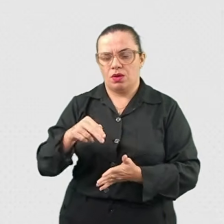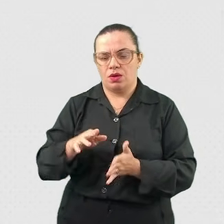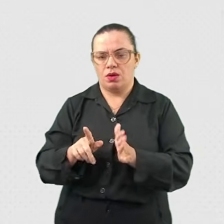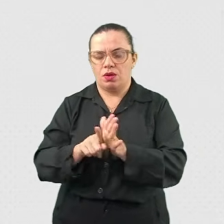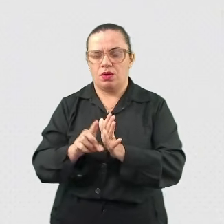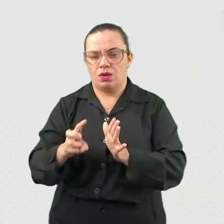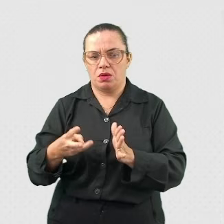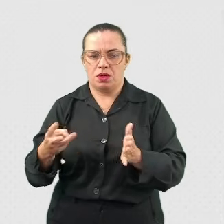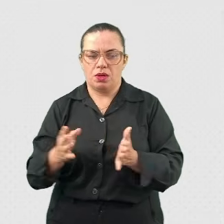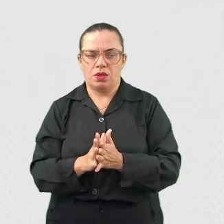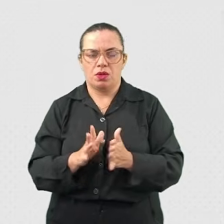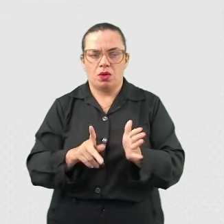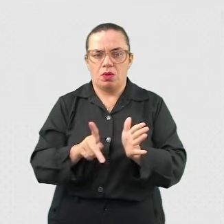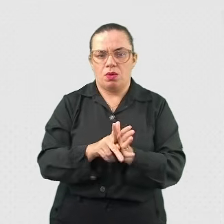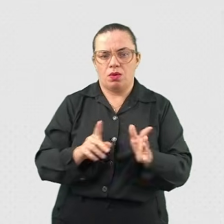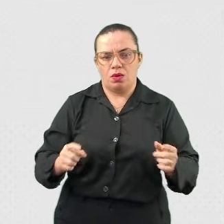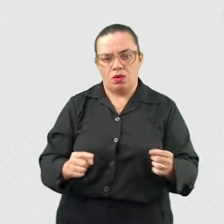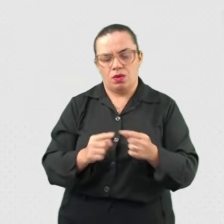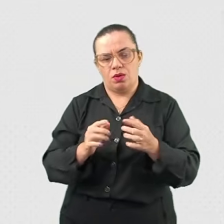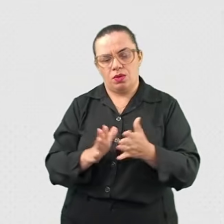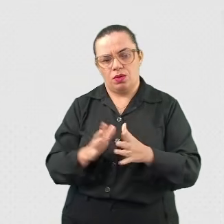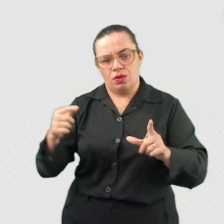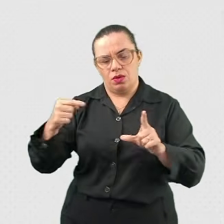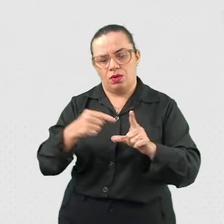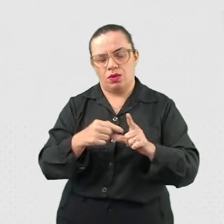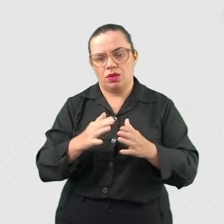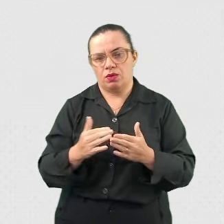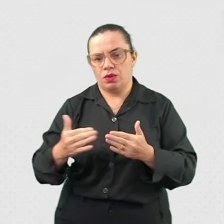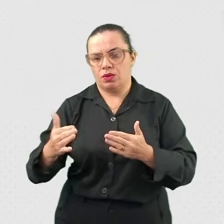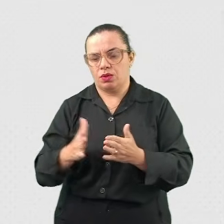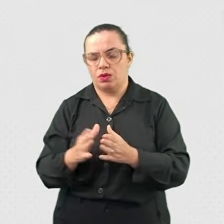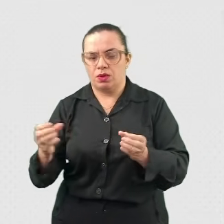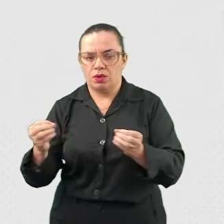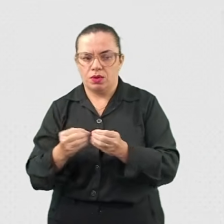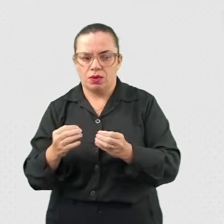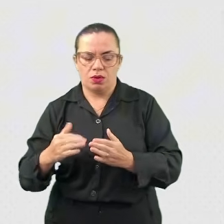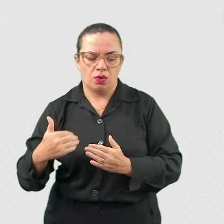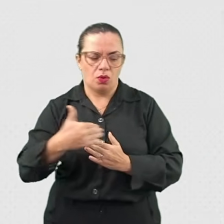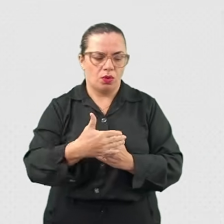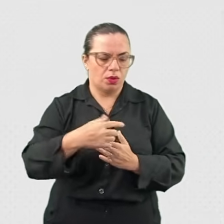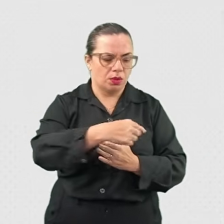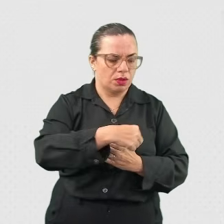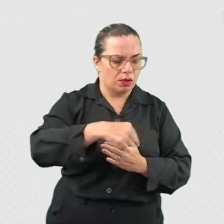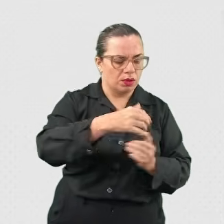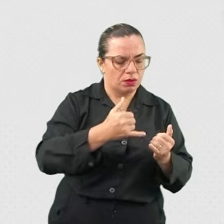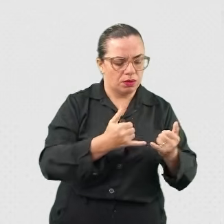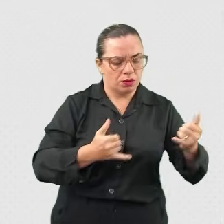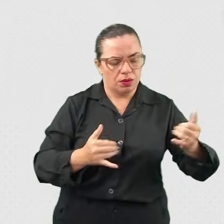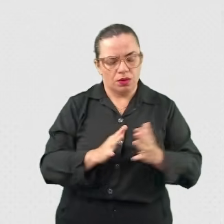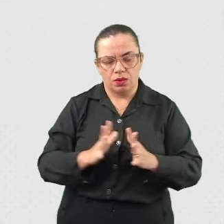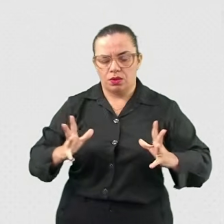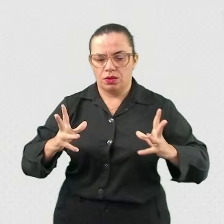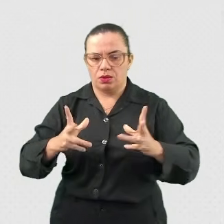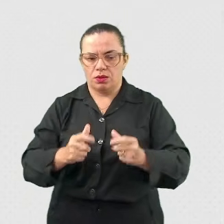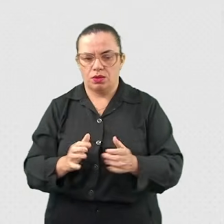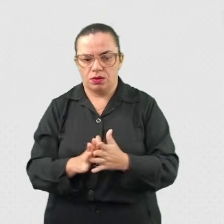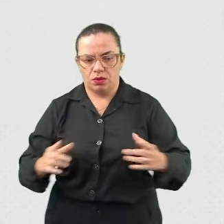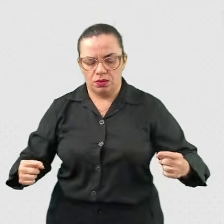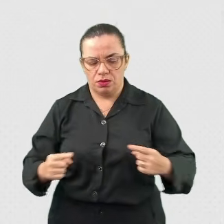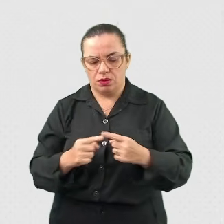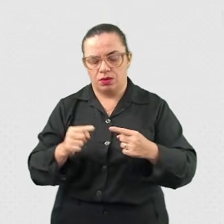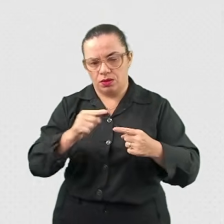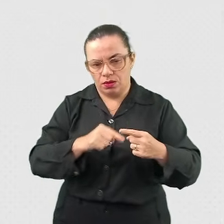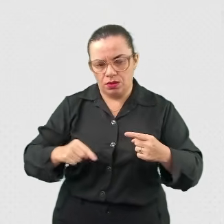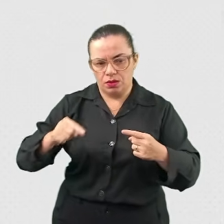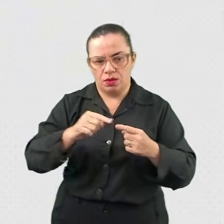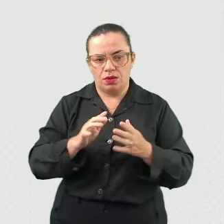com ele próprio, ele não faz diagonal com o vizinho dele, nem com o outro, né? Todos os outros vértices ele forma diagonais.